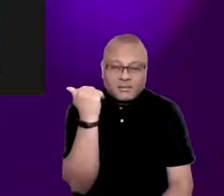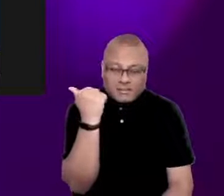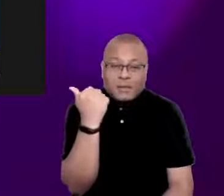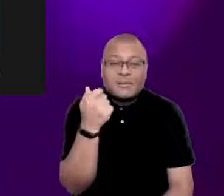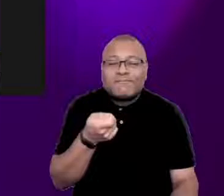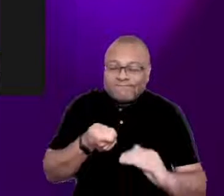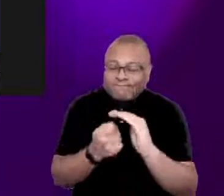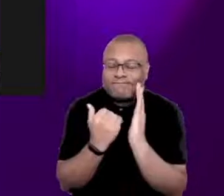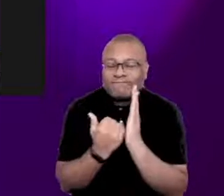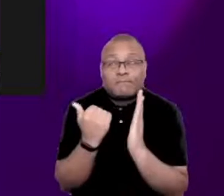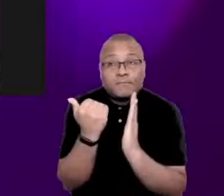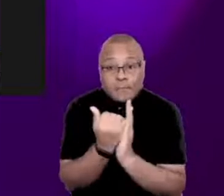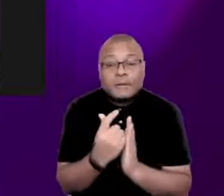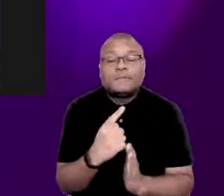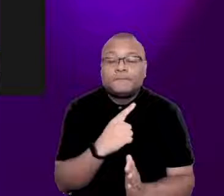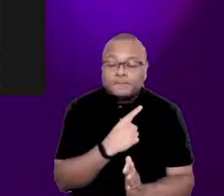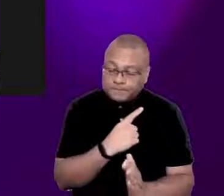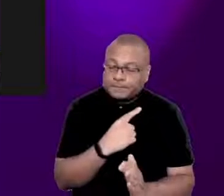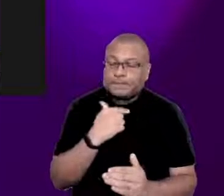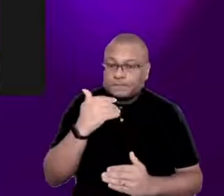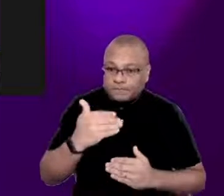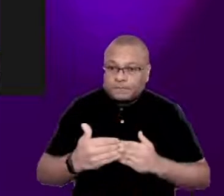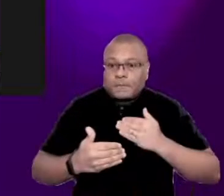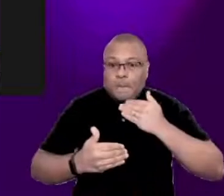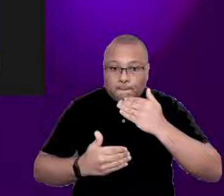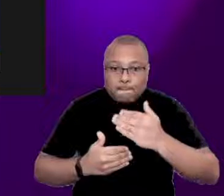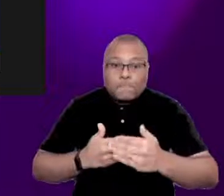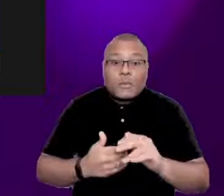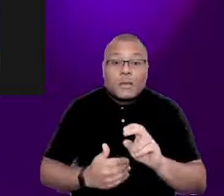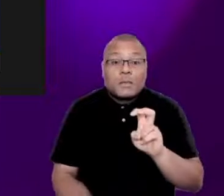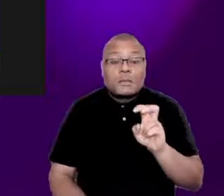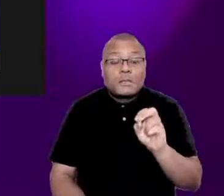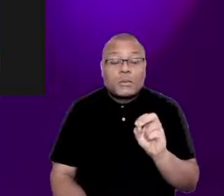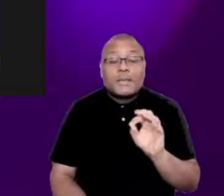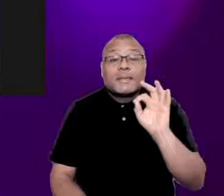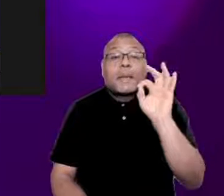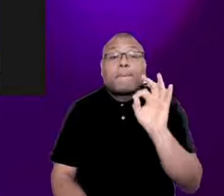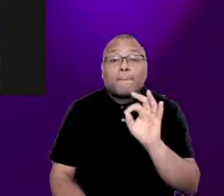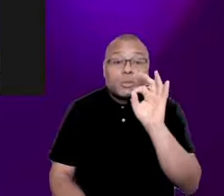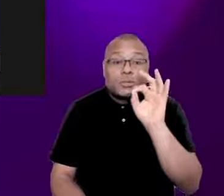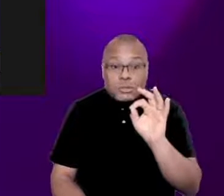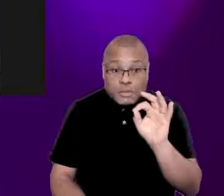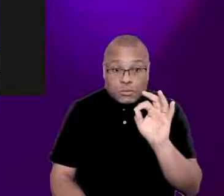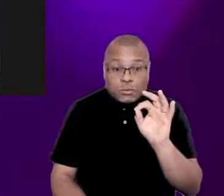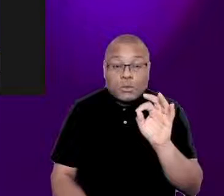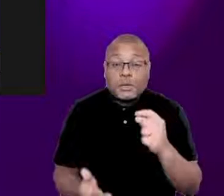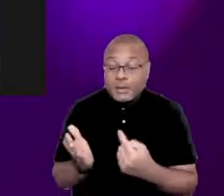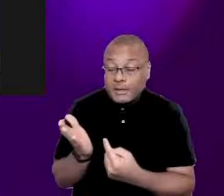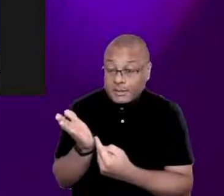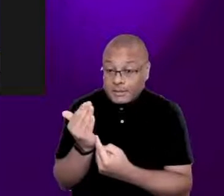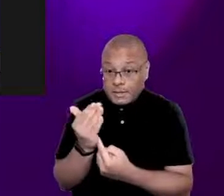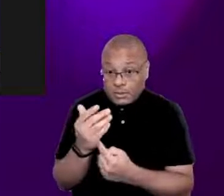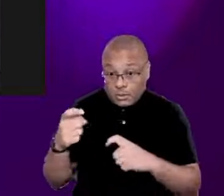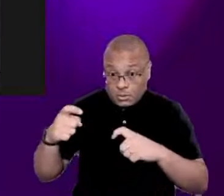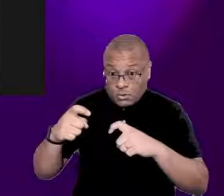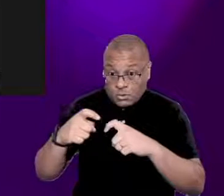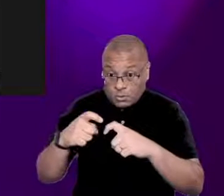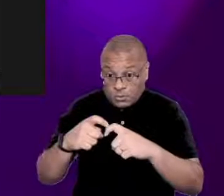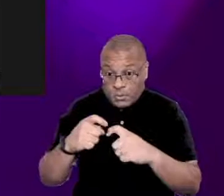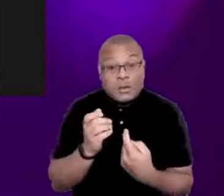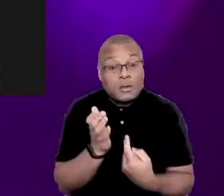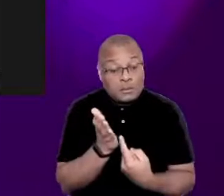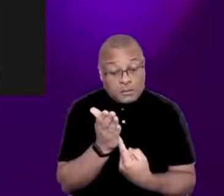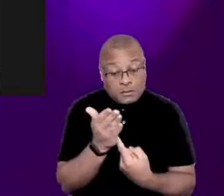mais. Então, eles têm feito isso de investir pelo menos 50% do que eles investem em tecnologia médica, em tecnologia